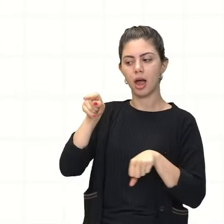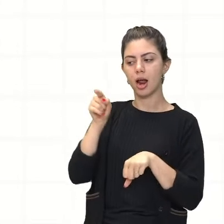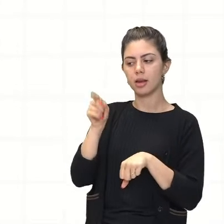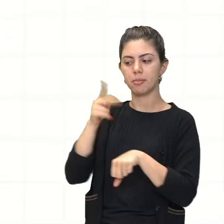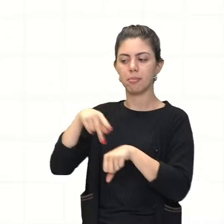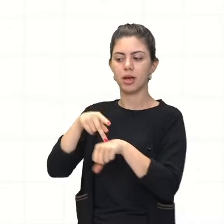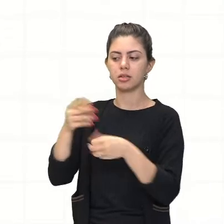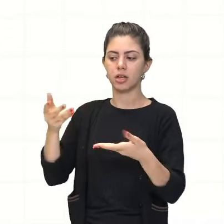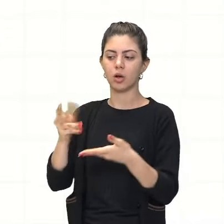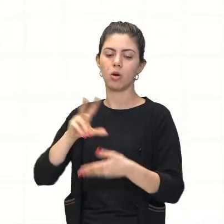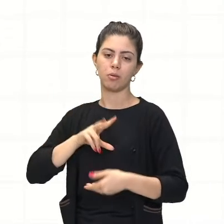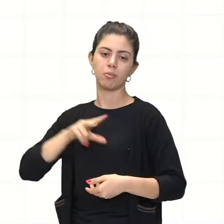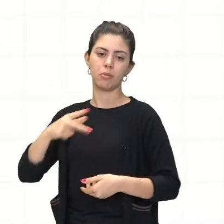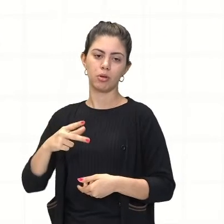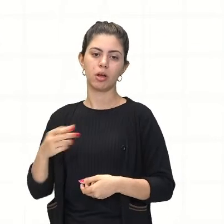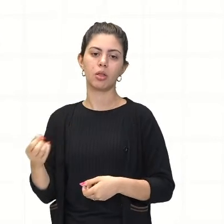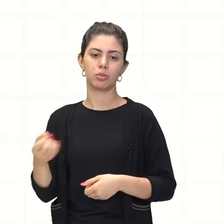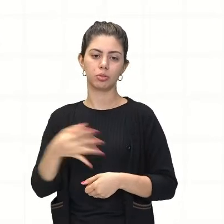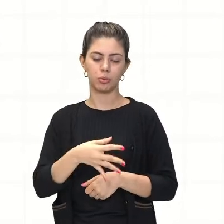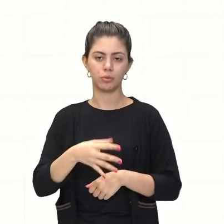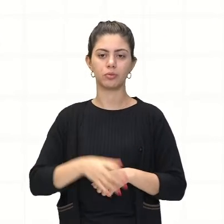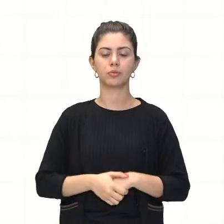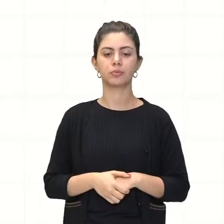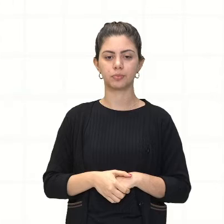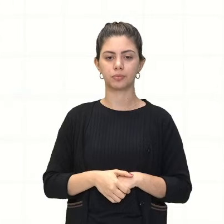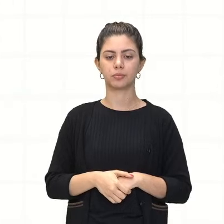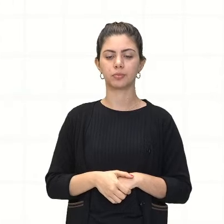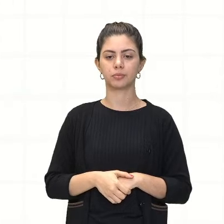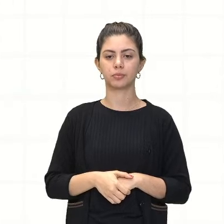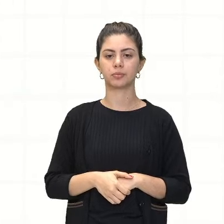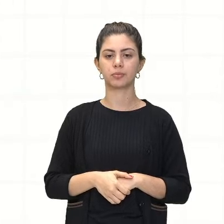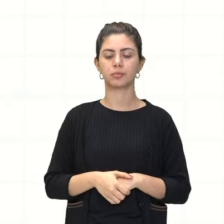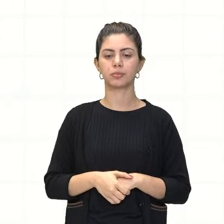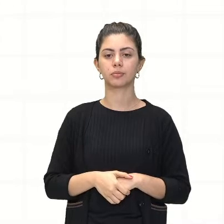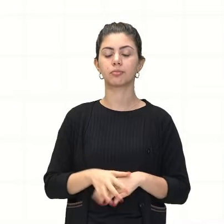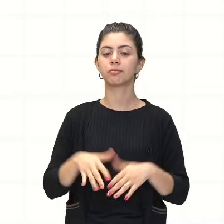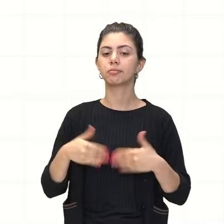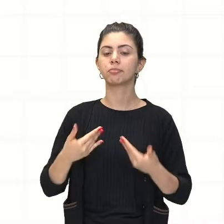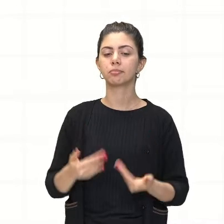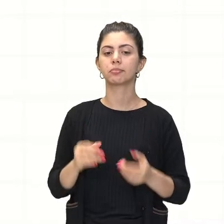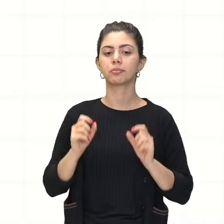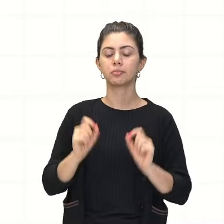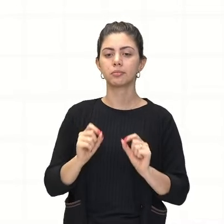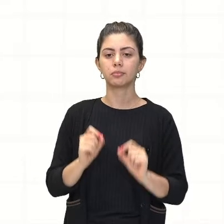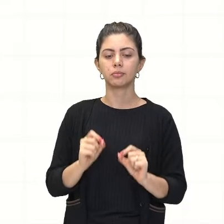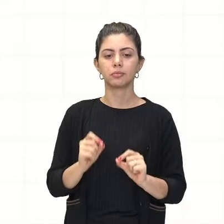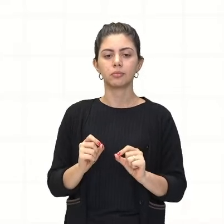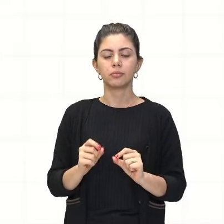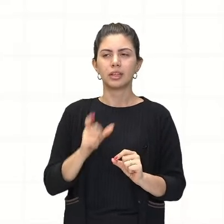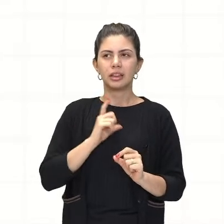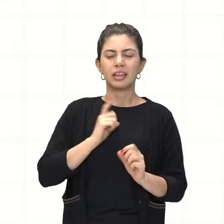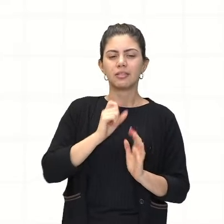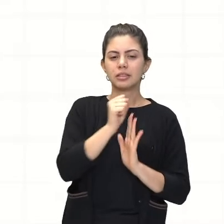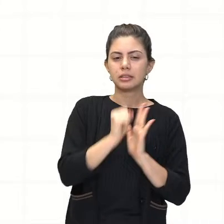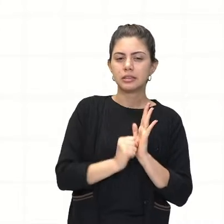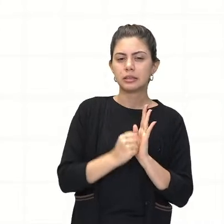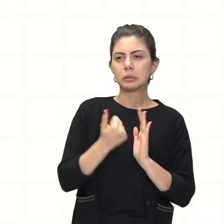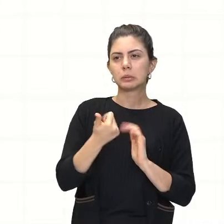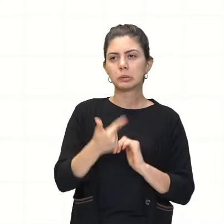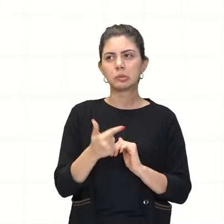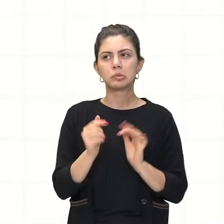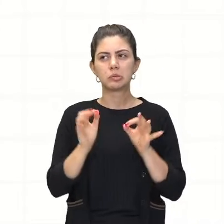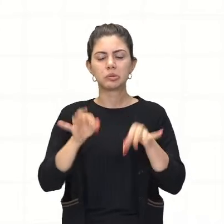nacionais, por parte dos reinos e do papado. Então, no final ali do século XII,